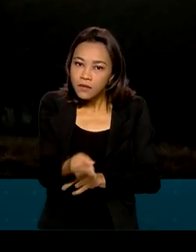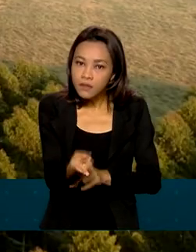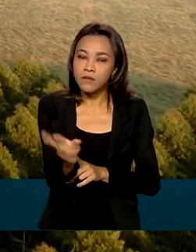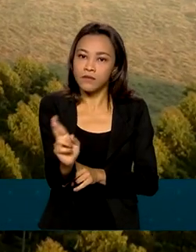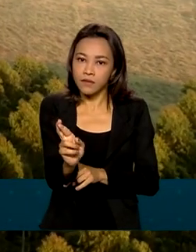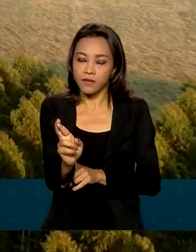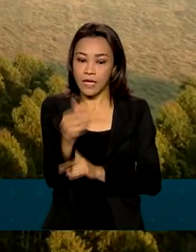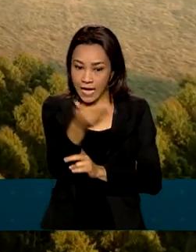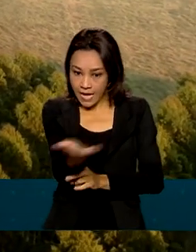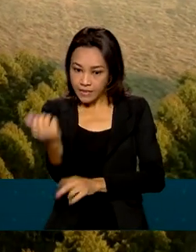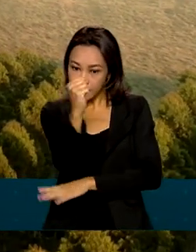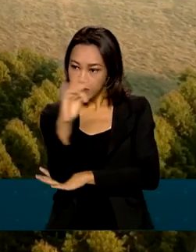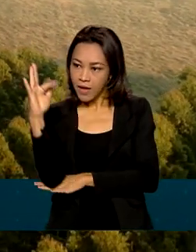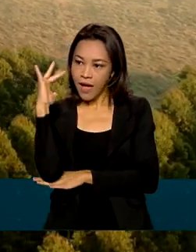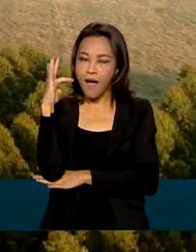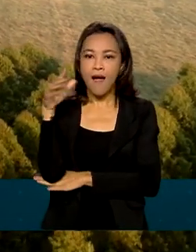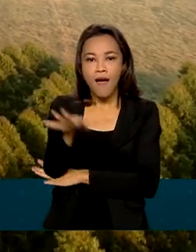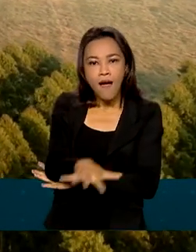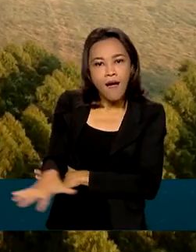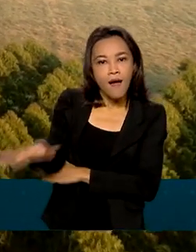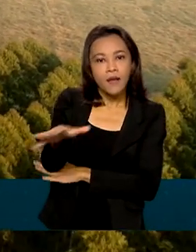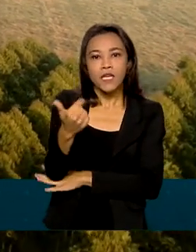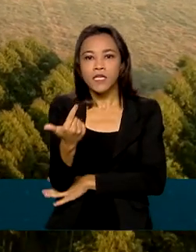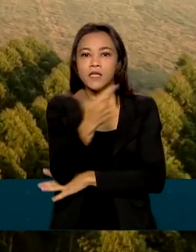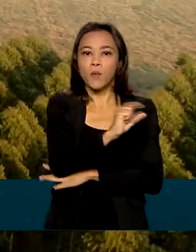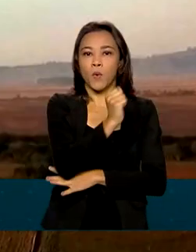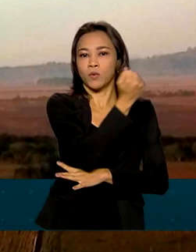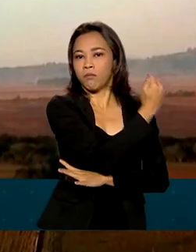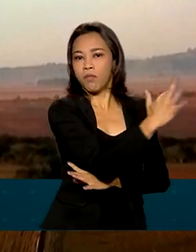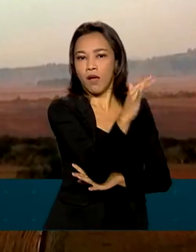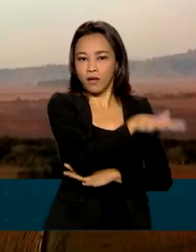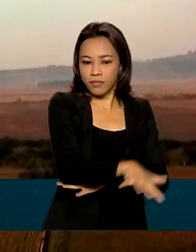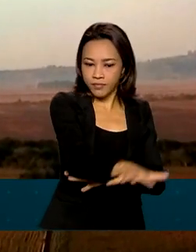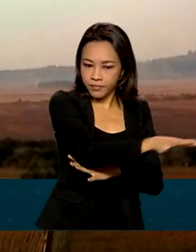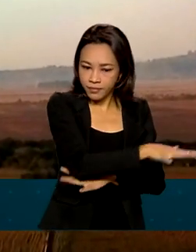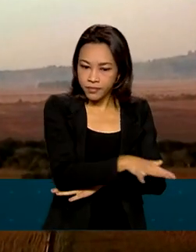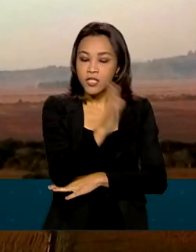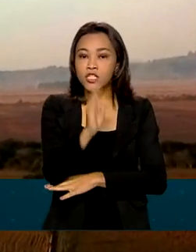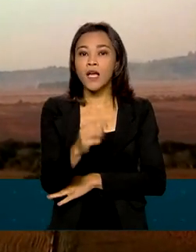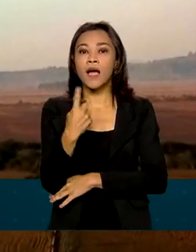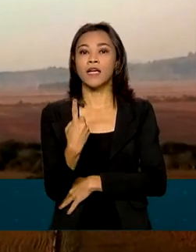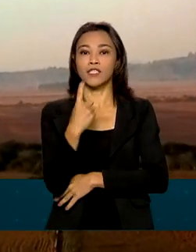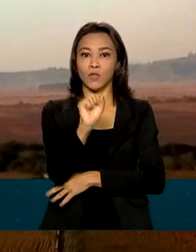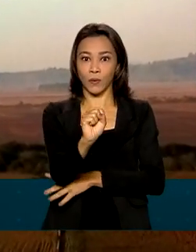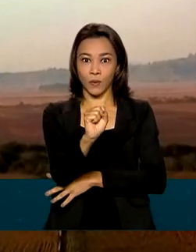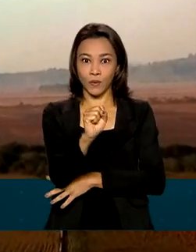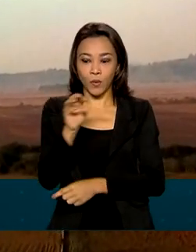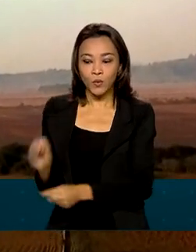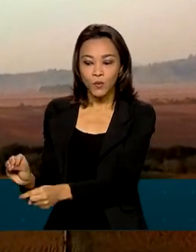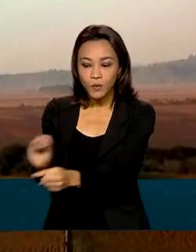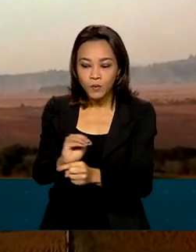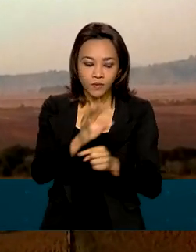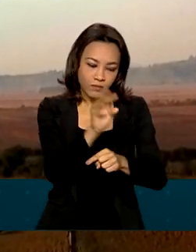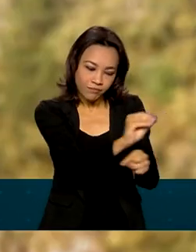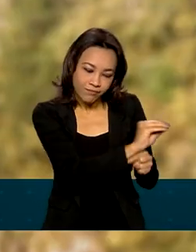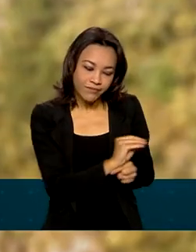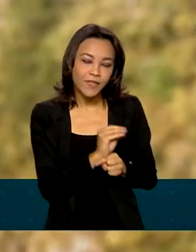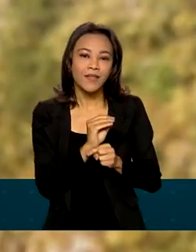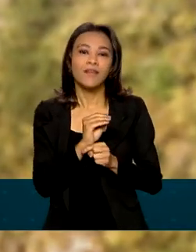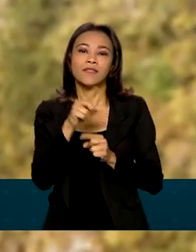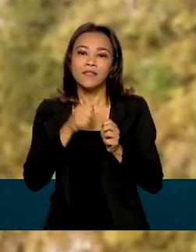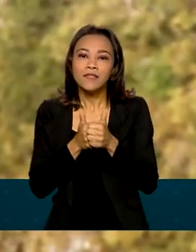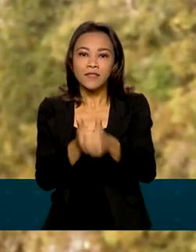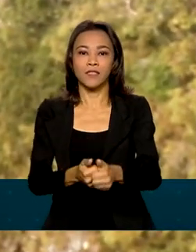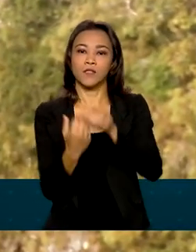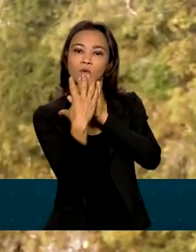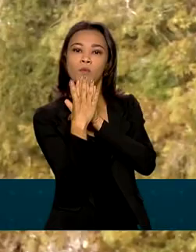com os parques de aparados da Serra e serra geral já são 18 unidades de conservação incluídas no modelo de